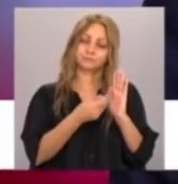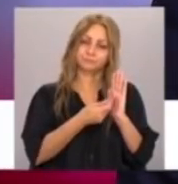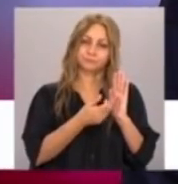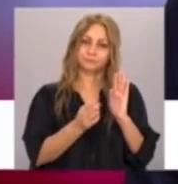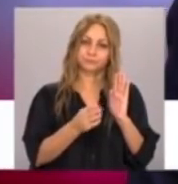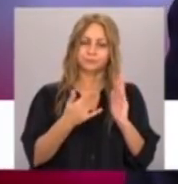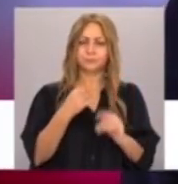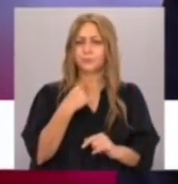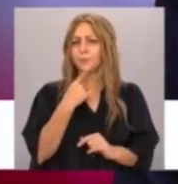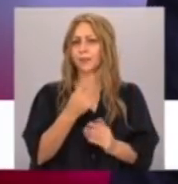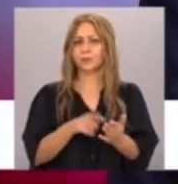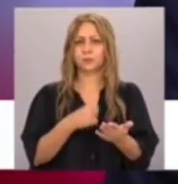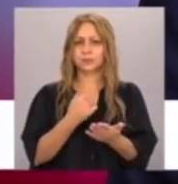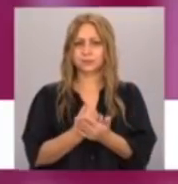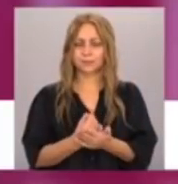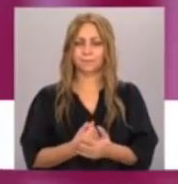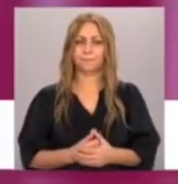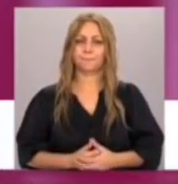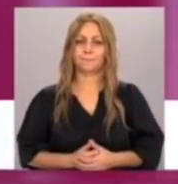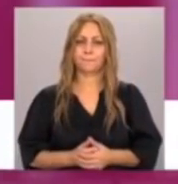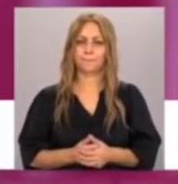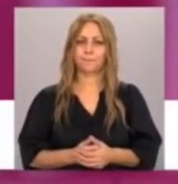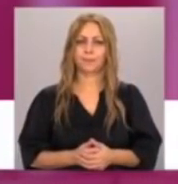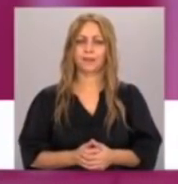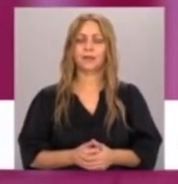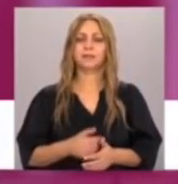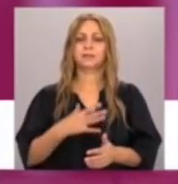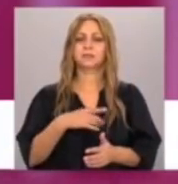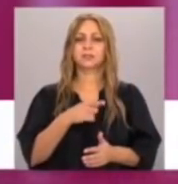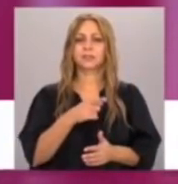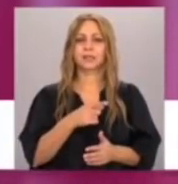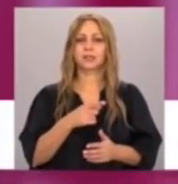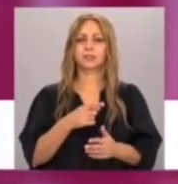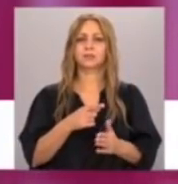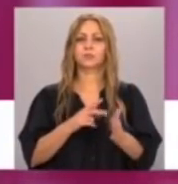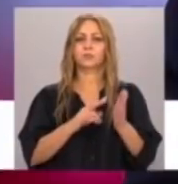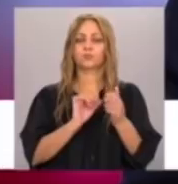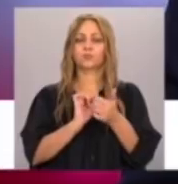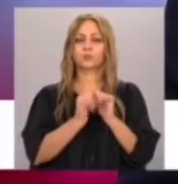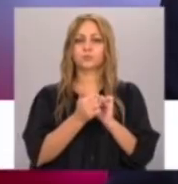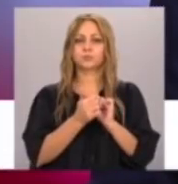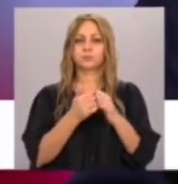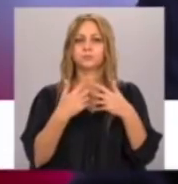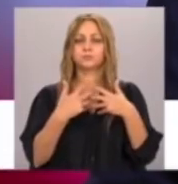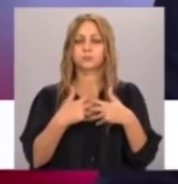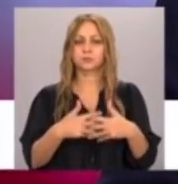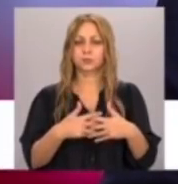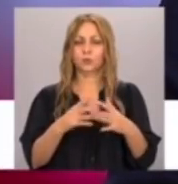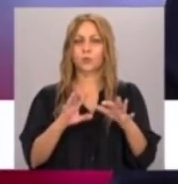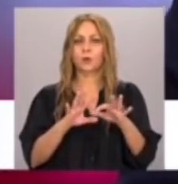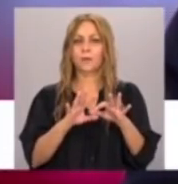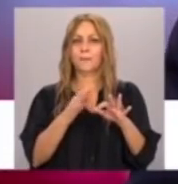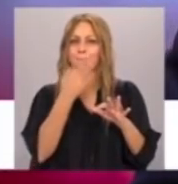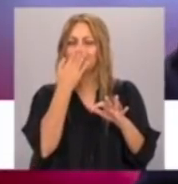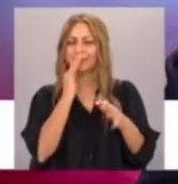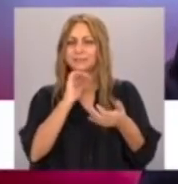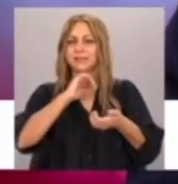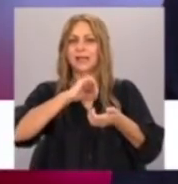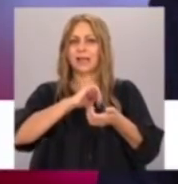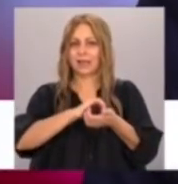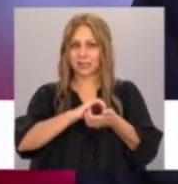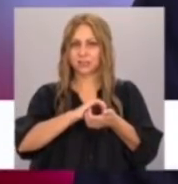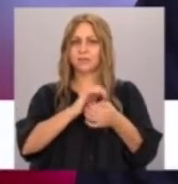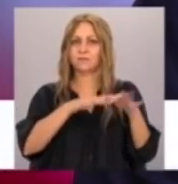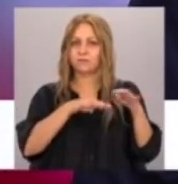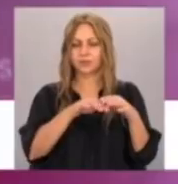aquilo que eu tenho desde sempre não tem ninguém quer dizer essa relação Empresarial à Semelhança do modelo adotado na caixa só vou dizer relativamente na